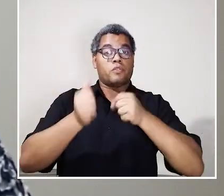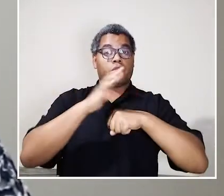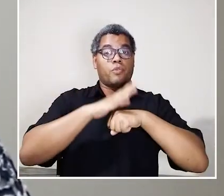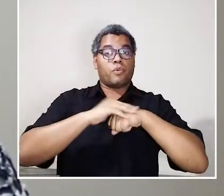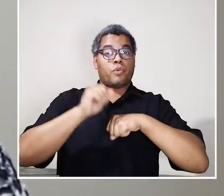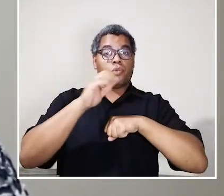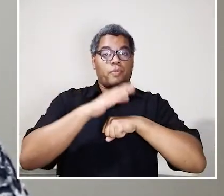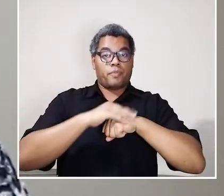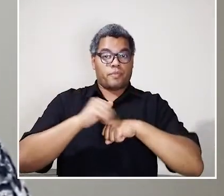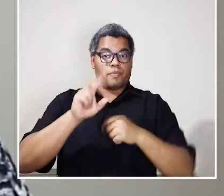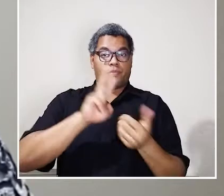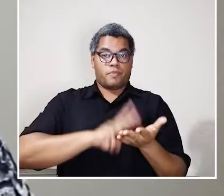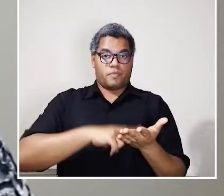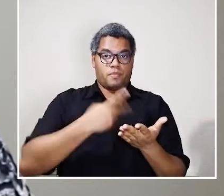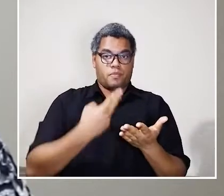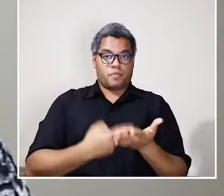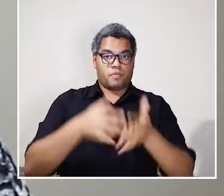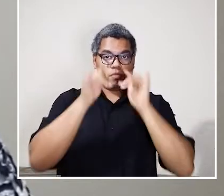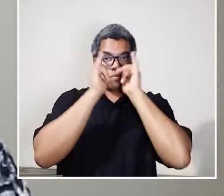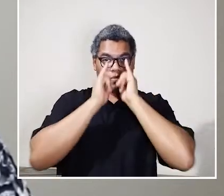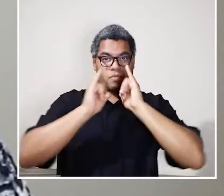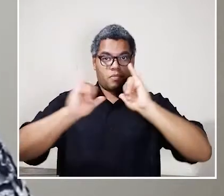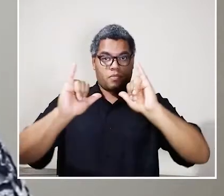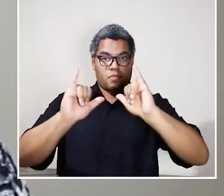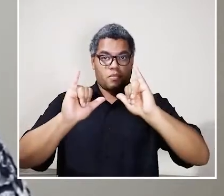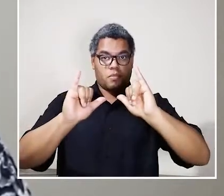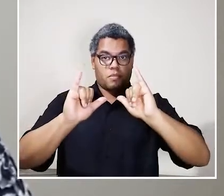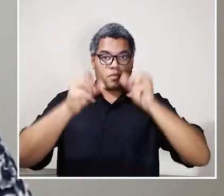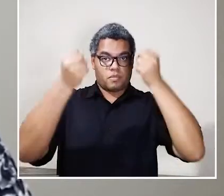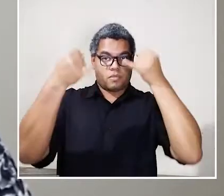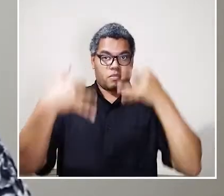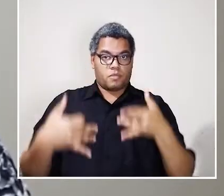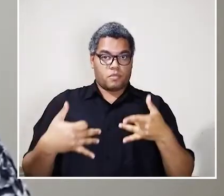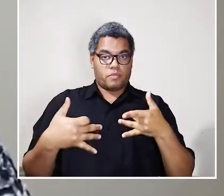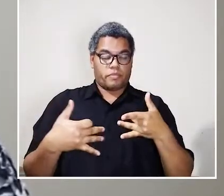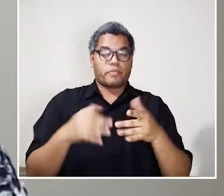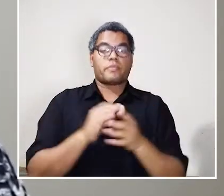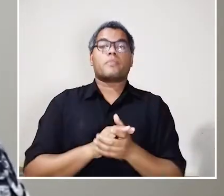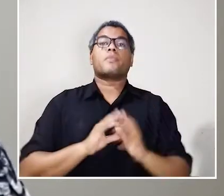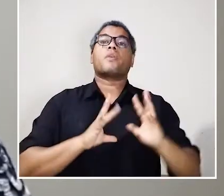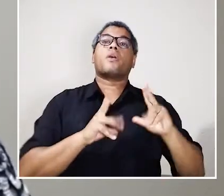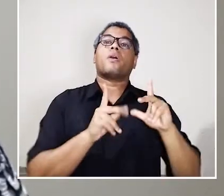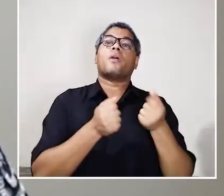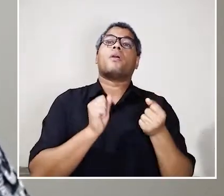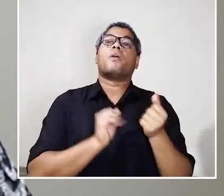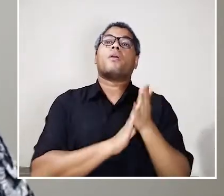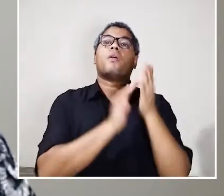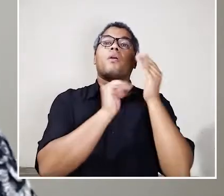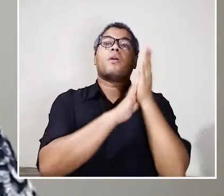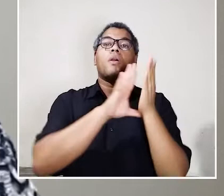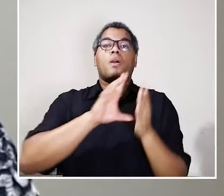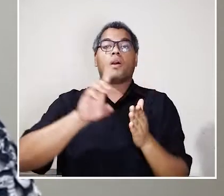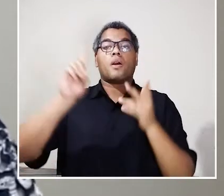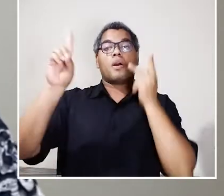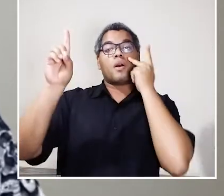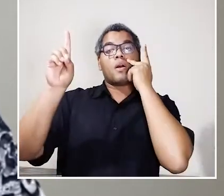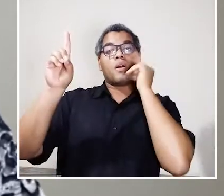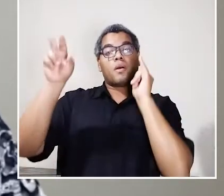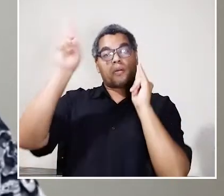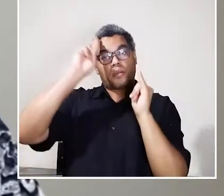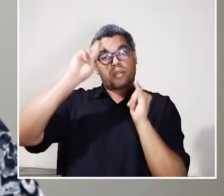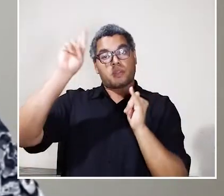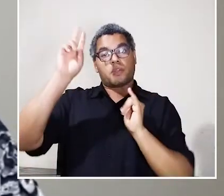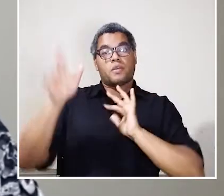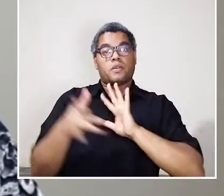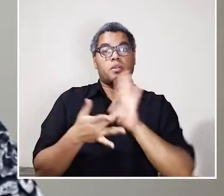a consolação. Na versão A Mensagem, diz assim: todo louvor ao Deus e